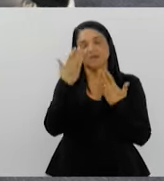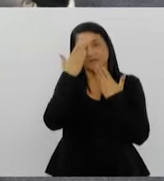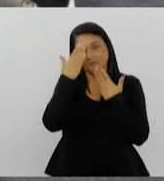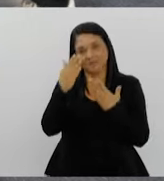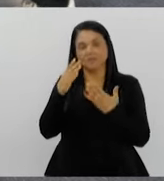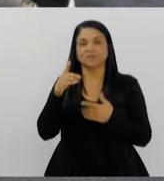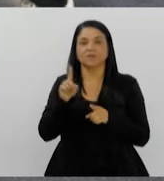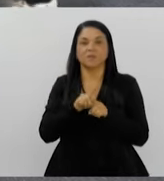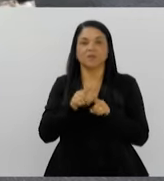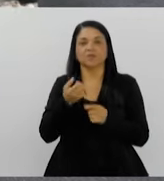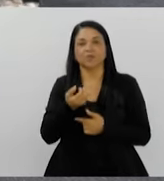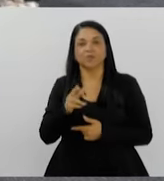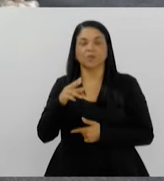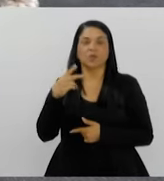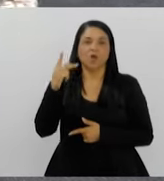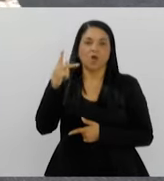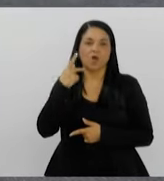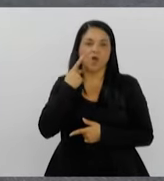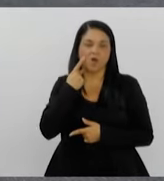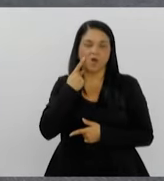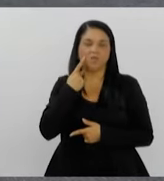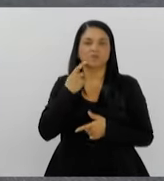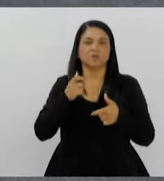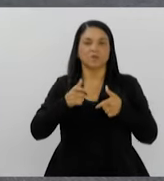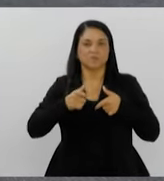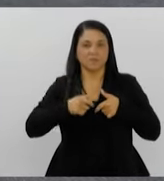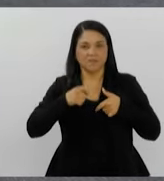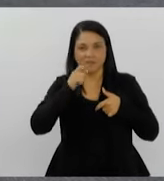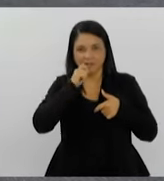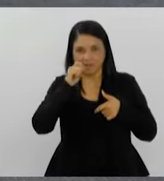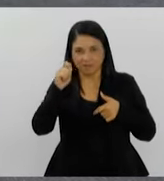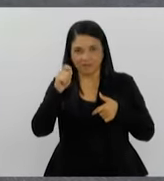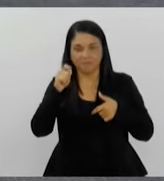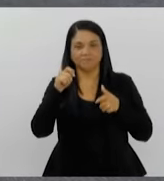trazer a nossa medalha manhã na palta beb